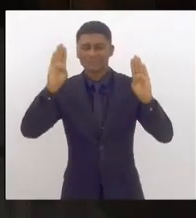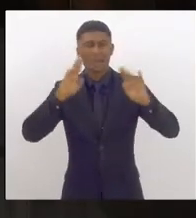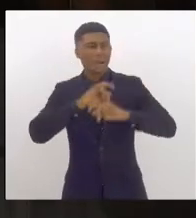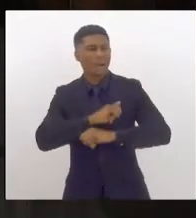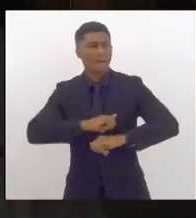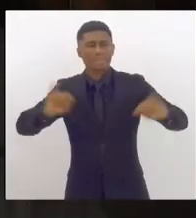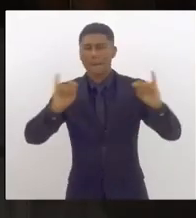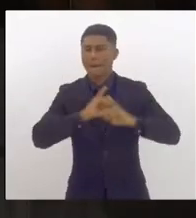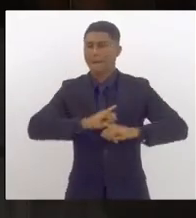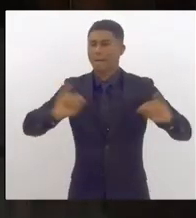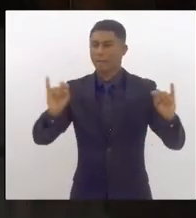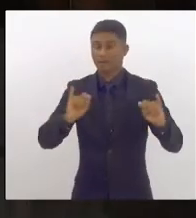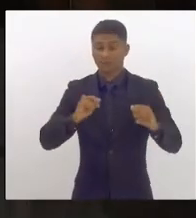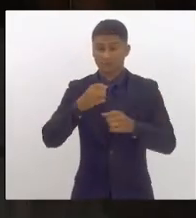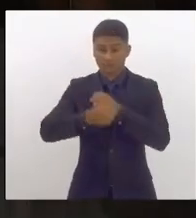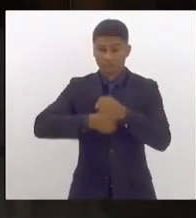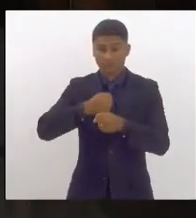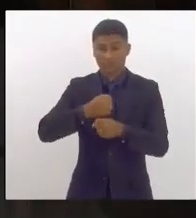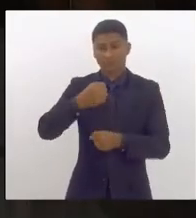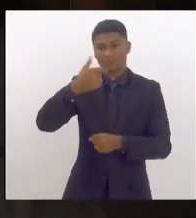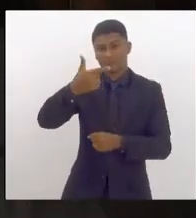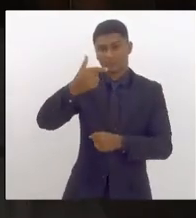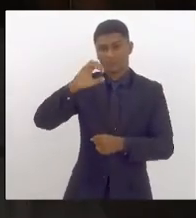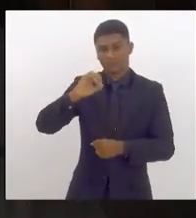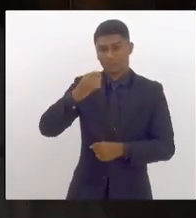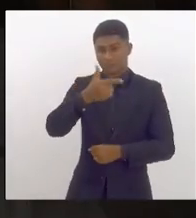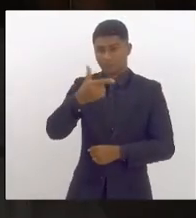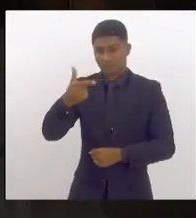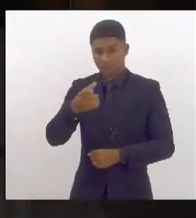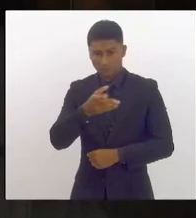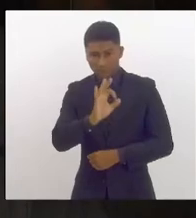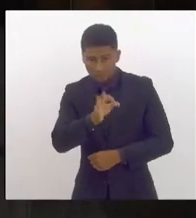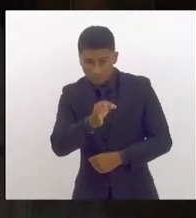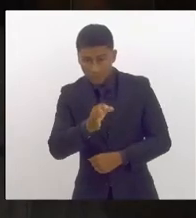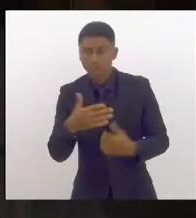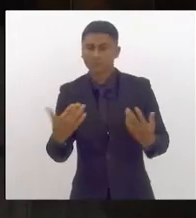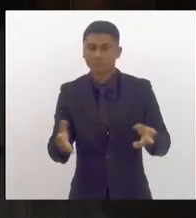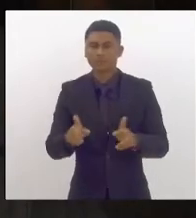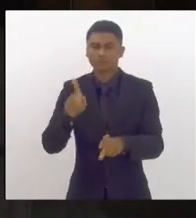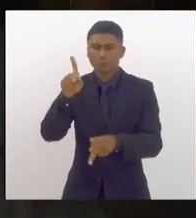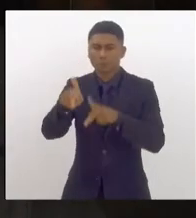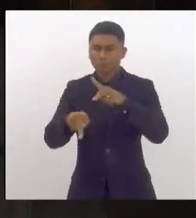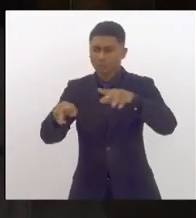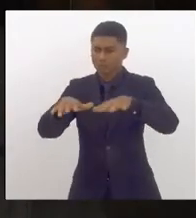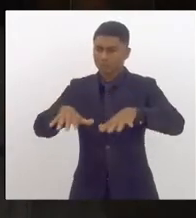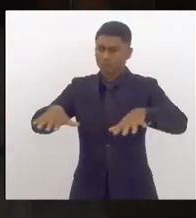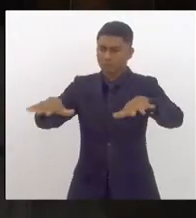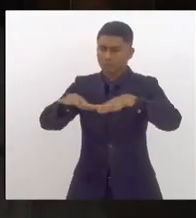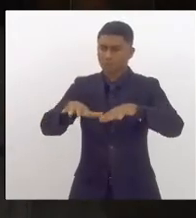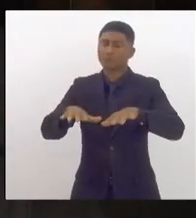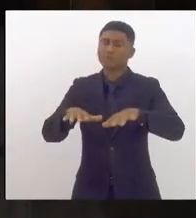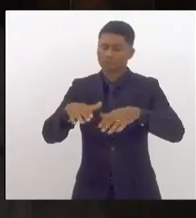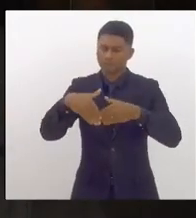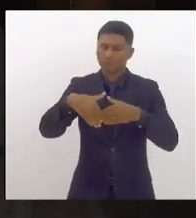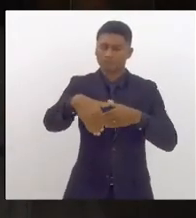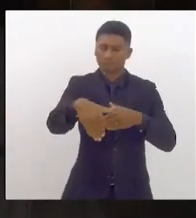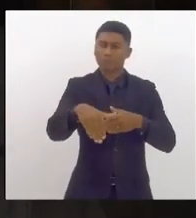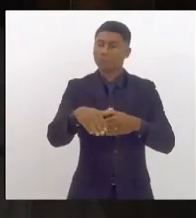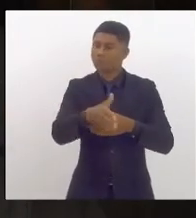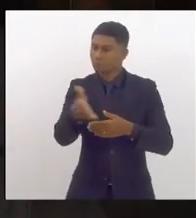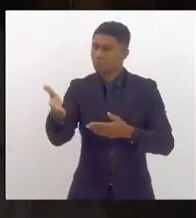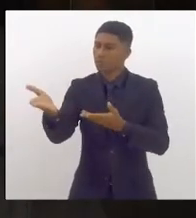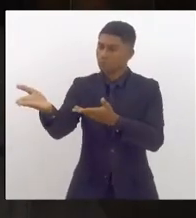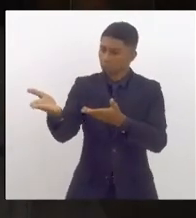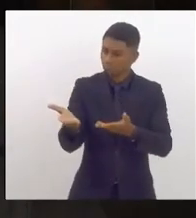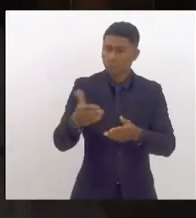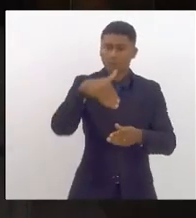do ano de 2022 onde a população será chamada a escolher